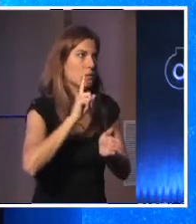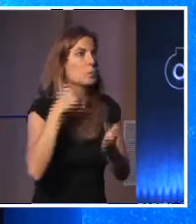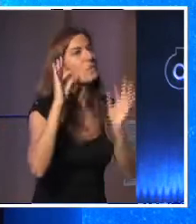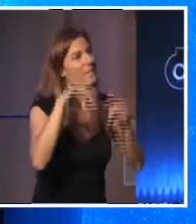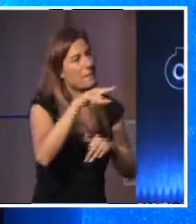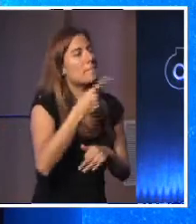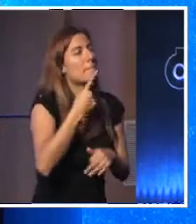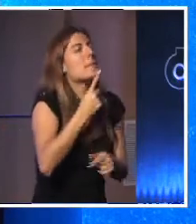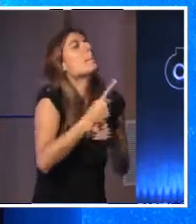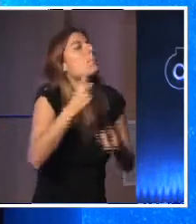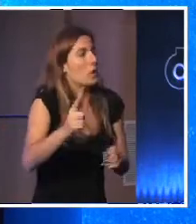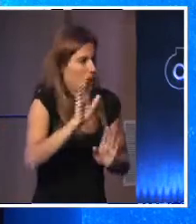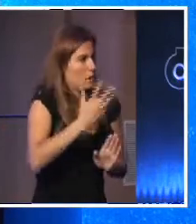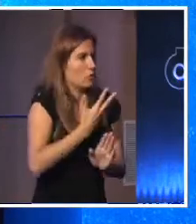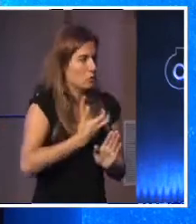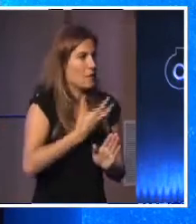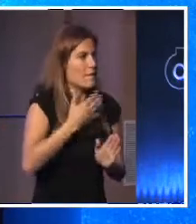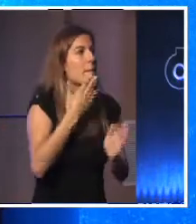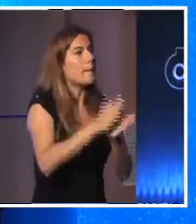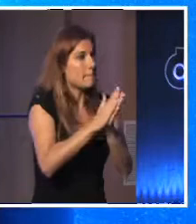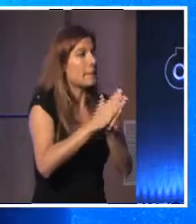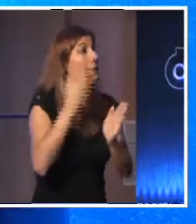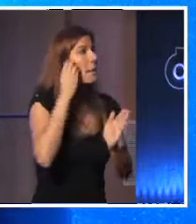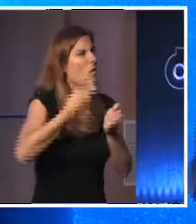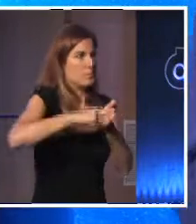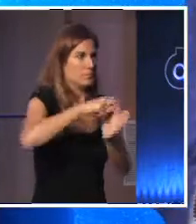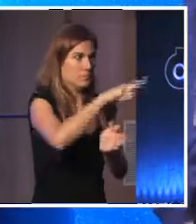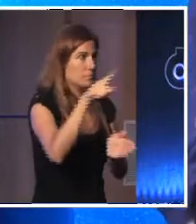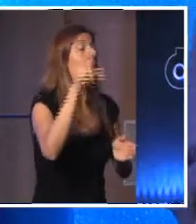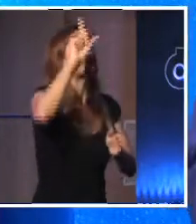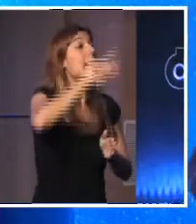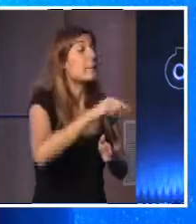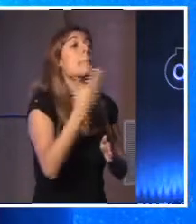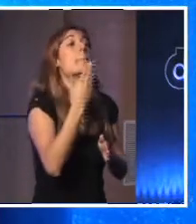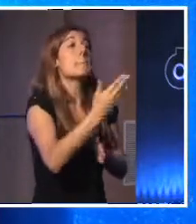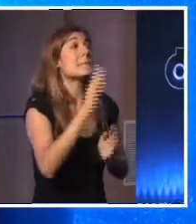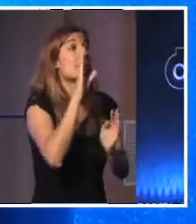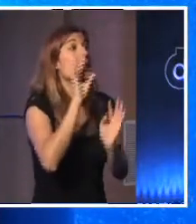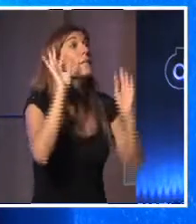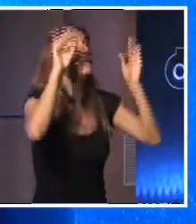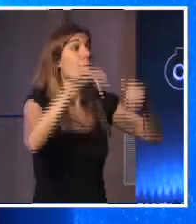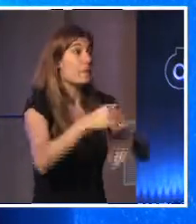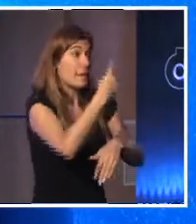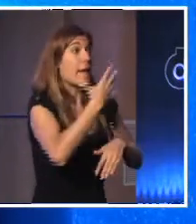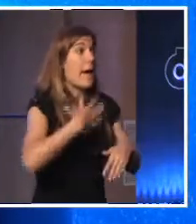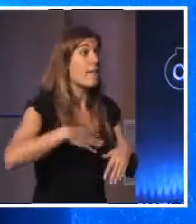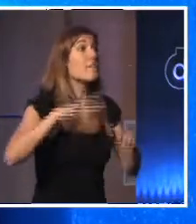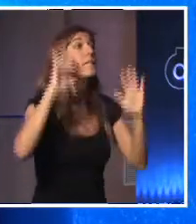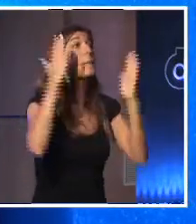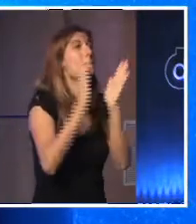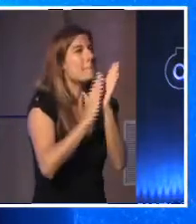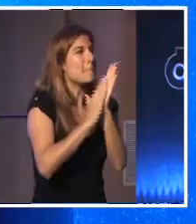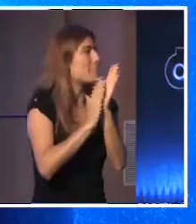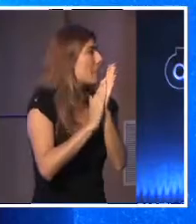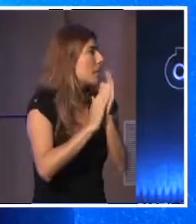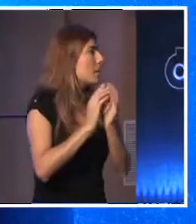fim vão perceber porquê. E quero também pedir outra coisa. Quero pedir que, se no final da apresentação quiserem bater palmas, por